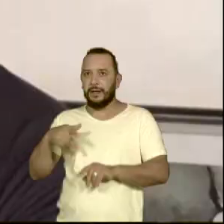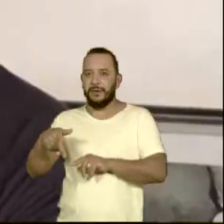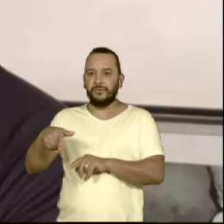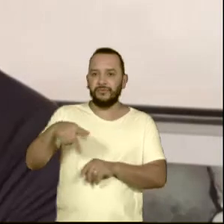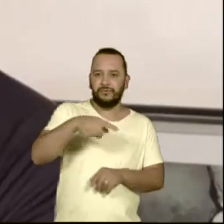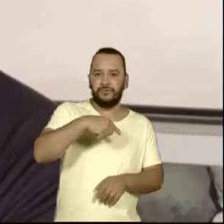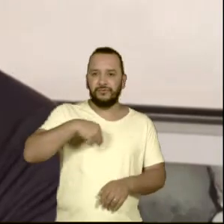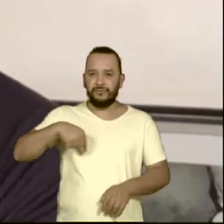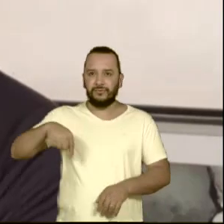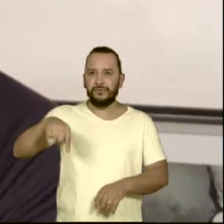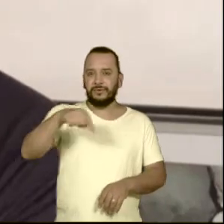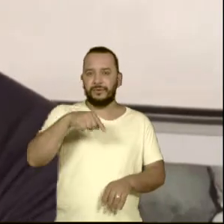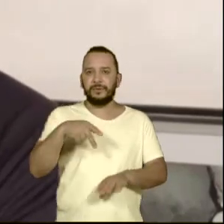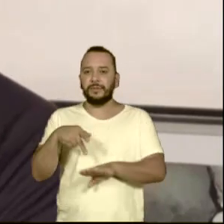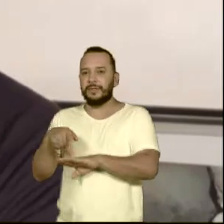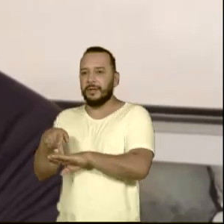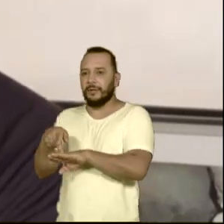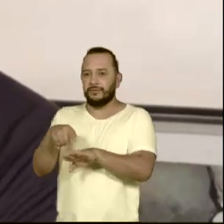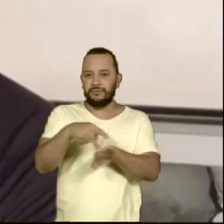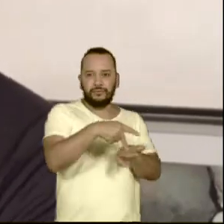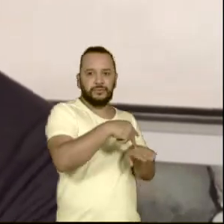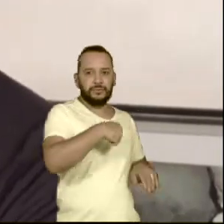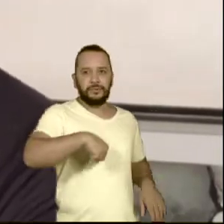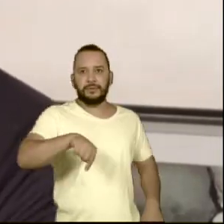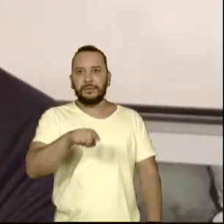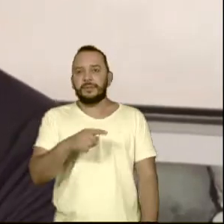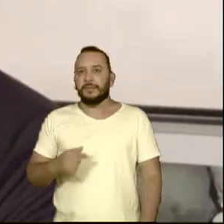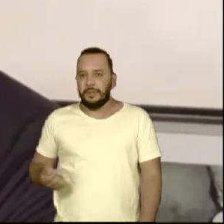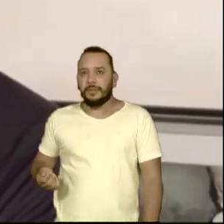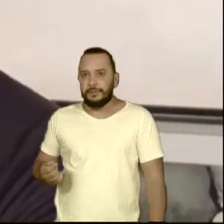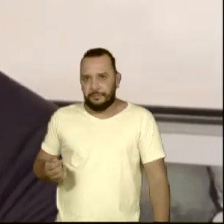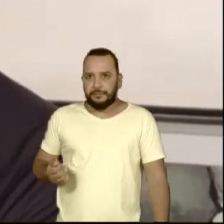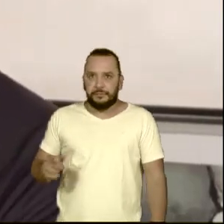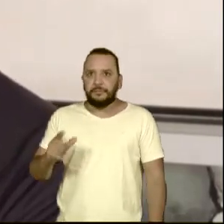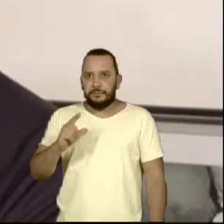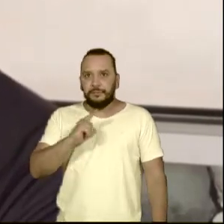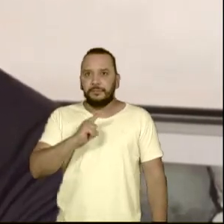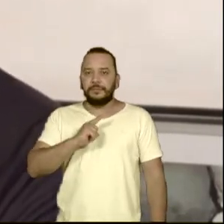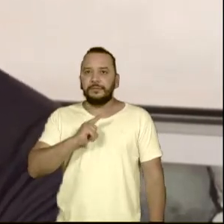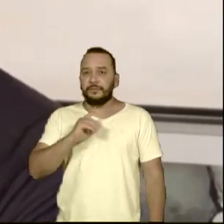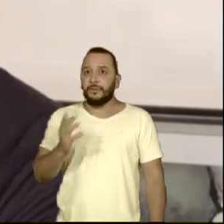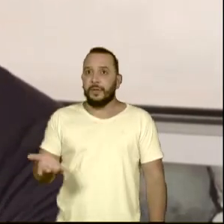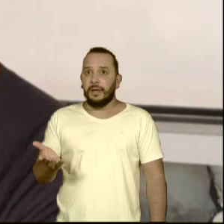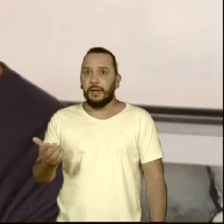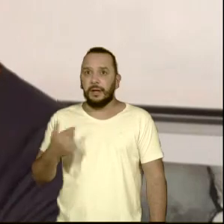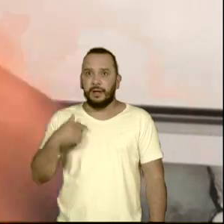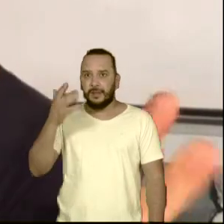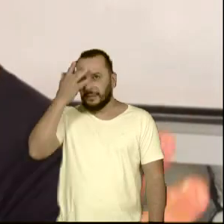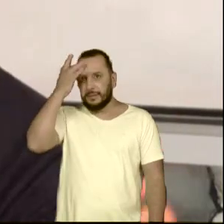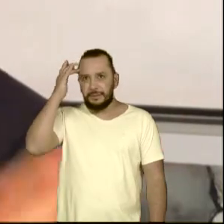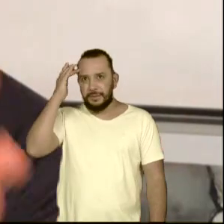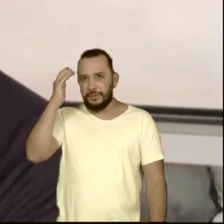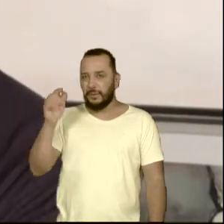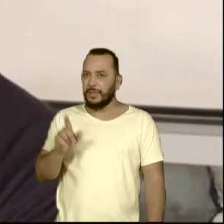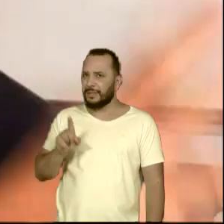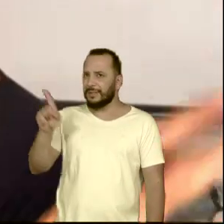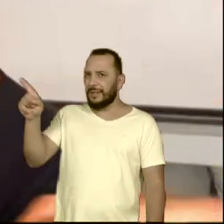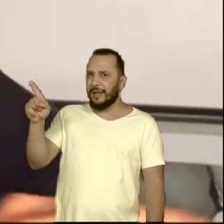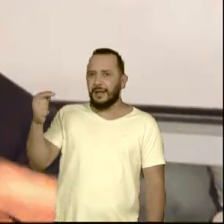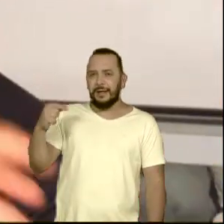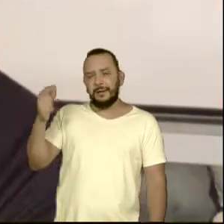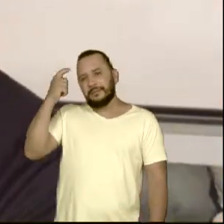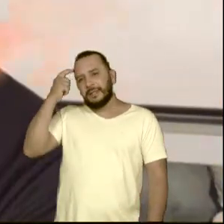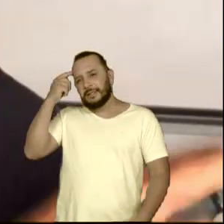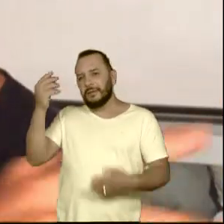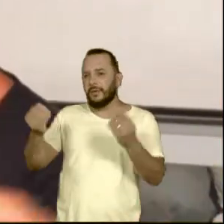que é 360, que é aquele giro em cima do braço de skate. Então, você, as pessoas ficavam lá, pensando na